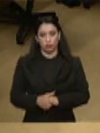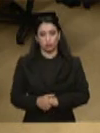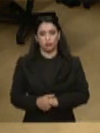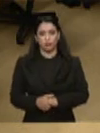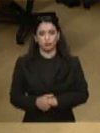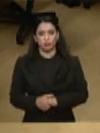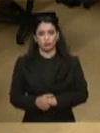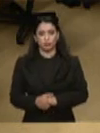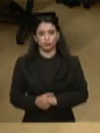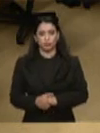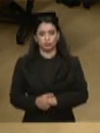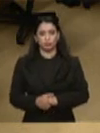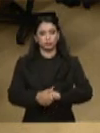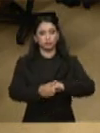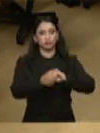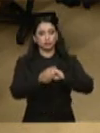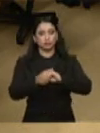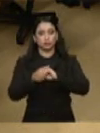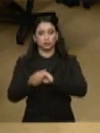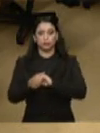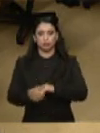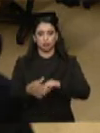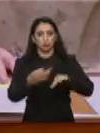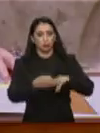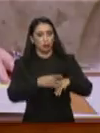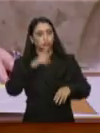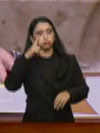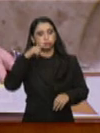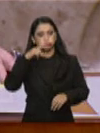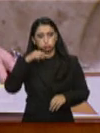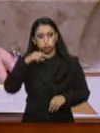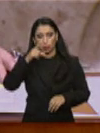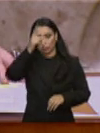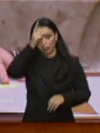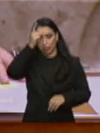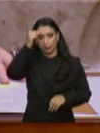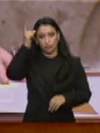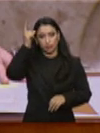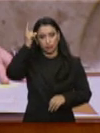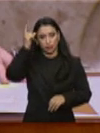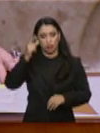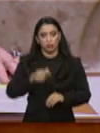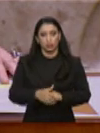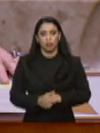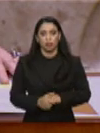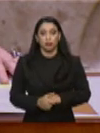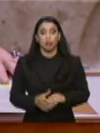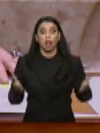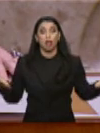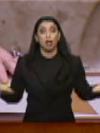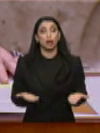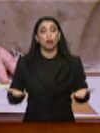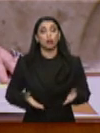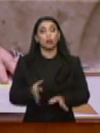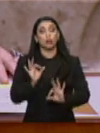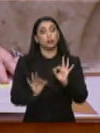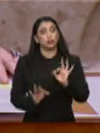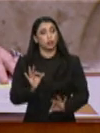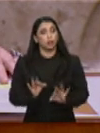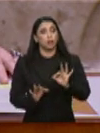e cumprimentando o ministro Gilmar, o ministro Lewandowski, chamo a julgamento